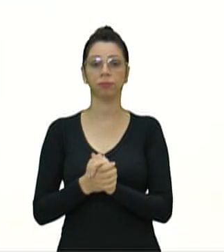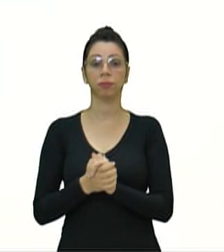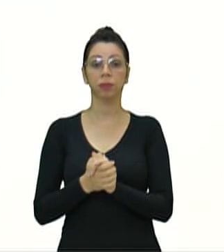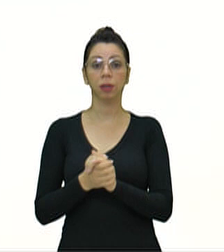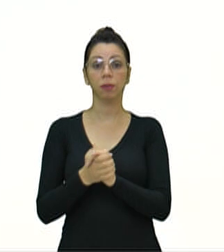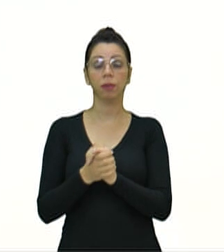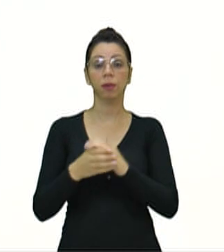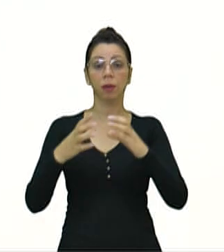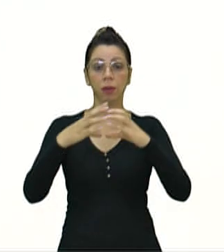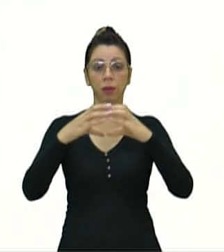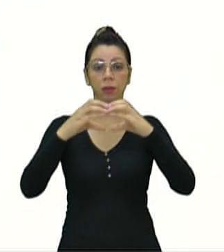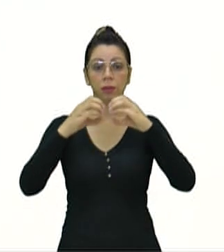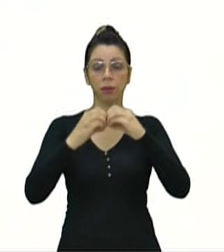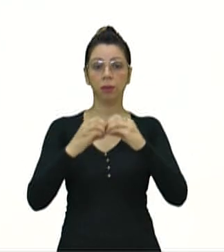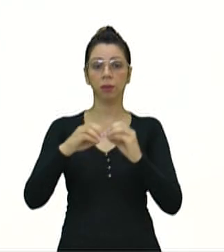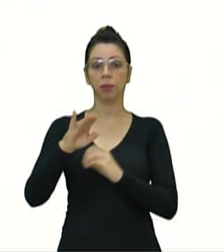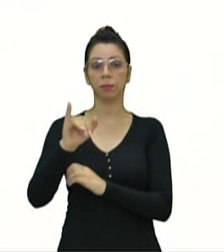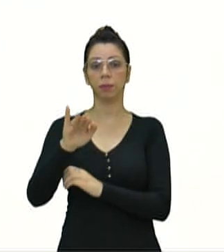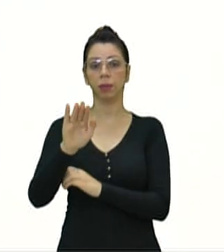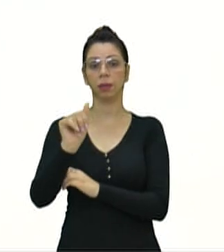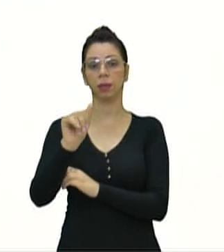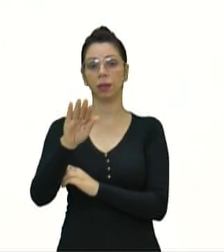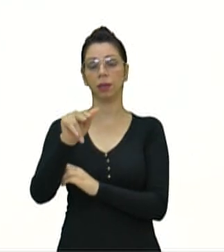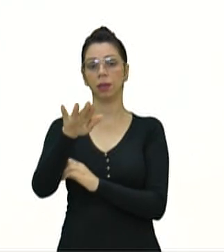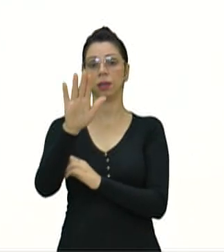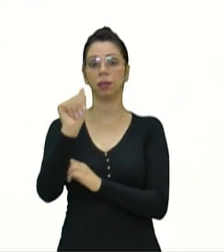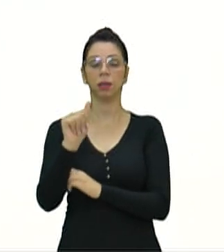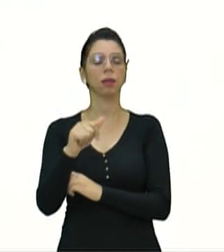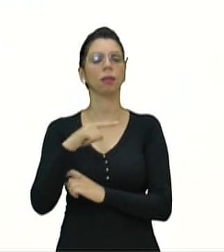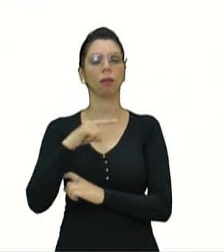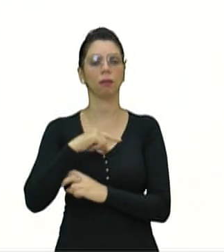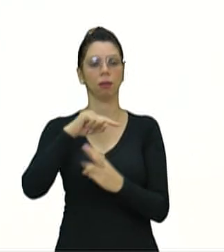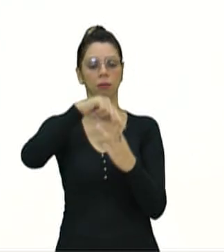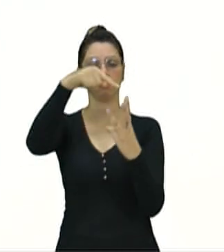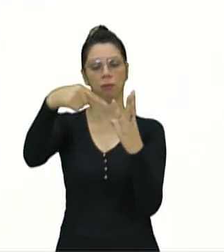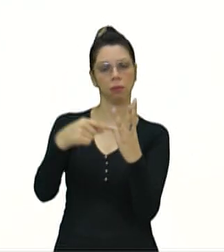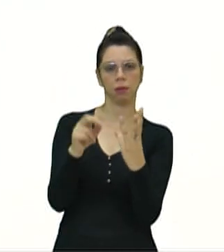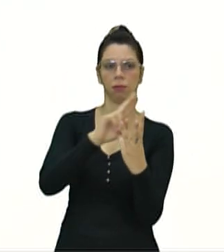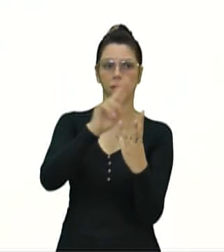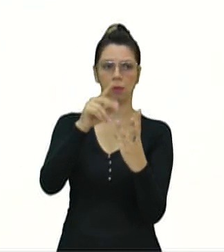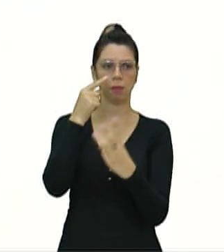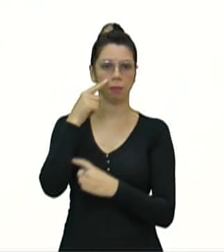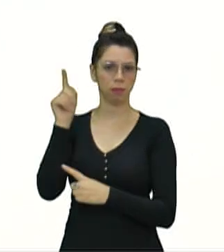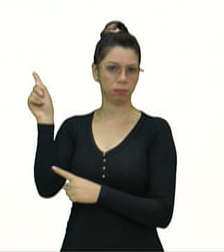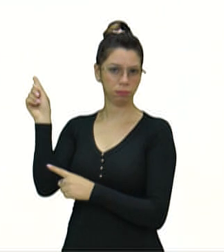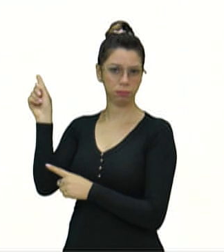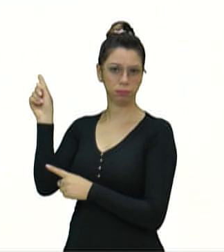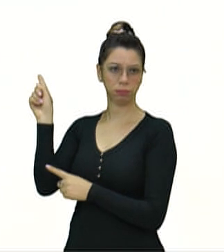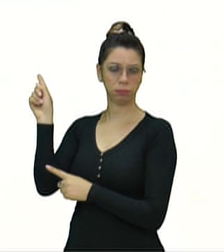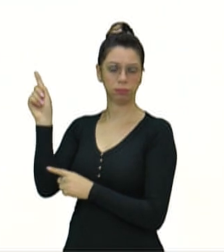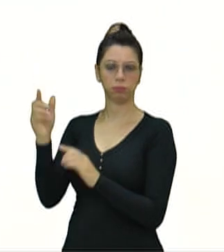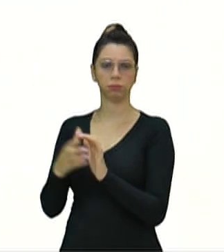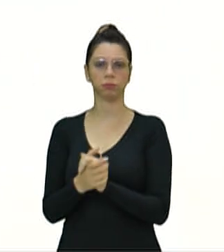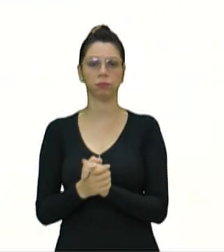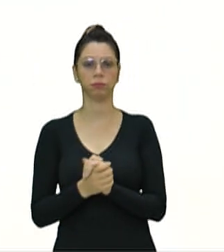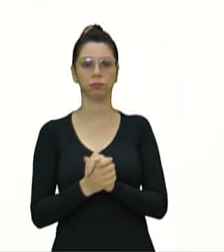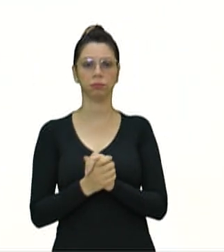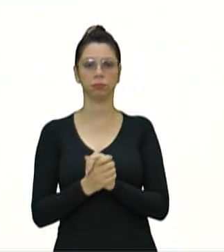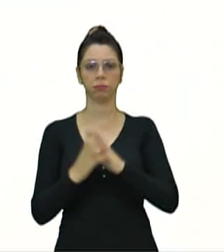é chamado de cisciparidade ou bipartição. Você vai ver em testes, muitas vezes, ou chamando de divisão